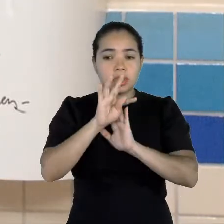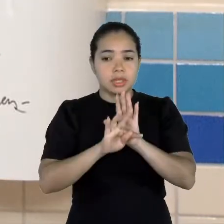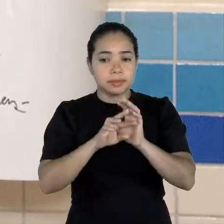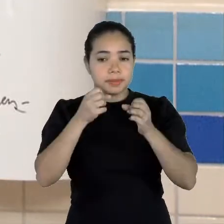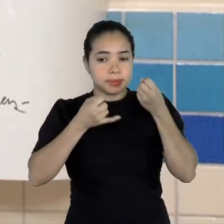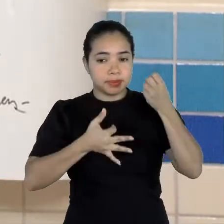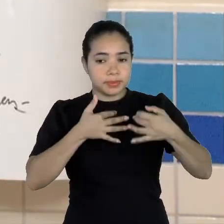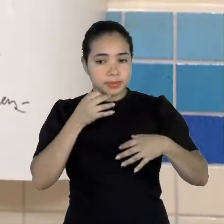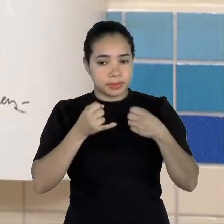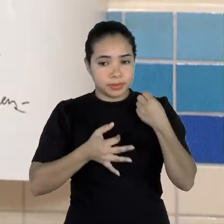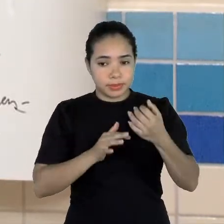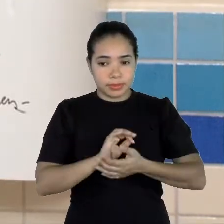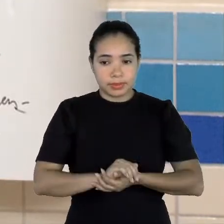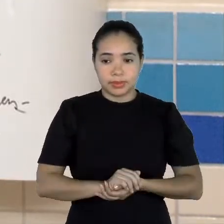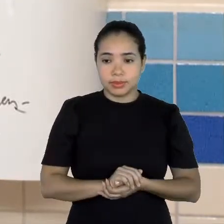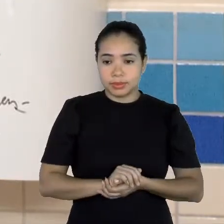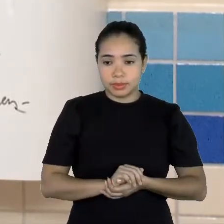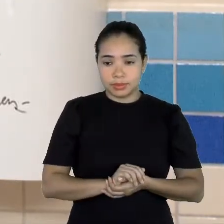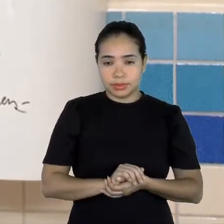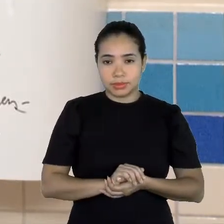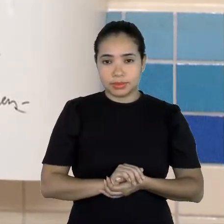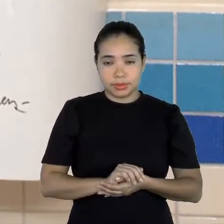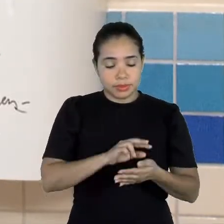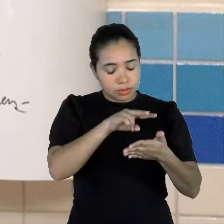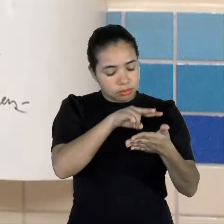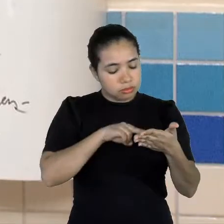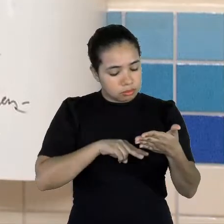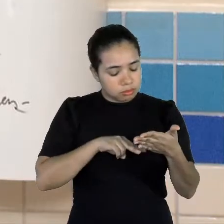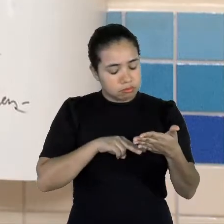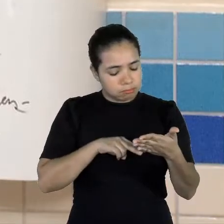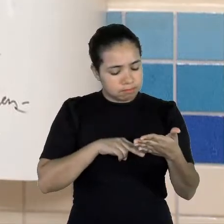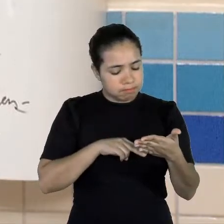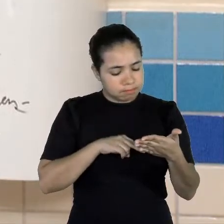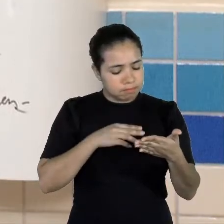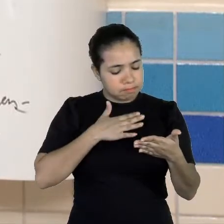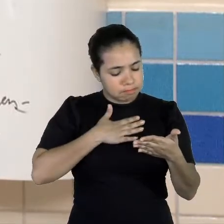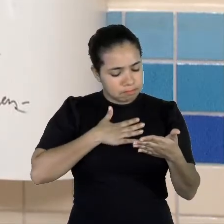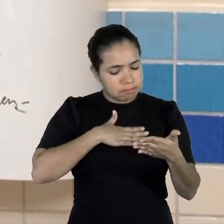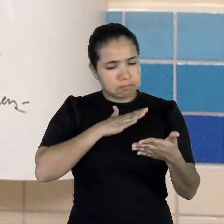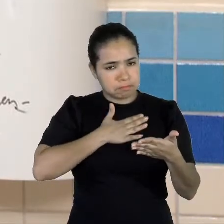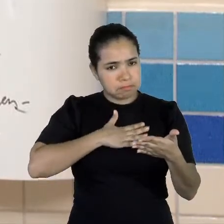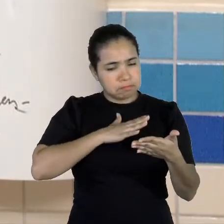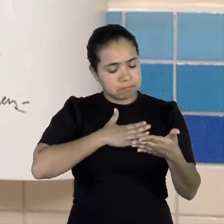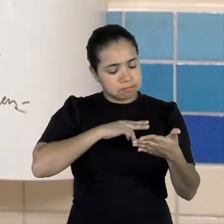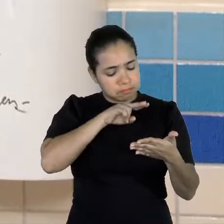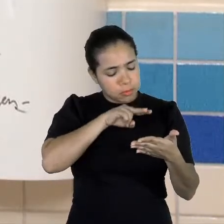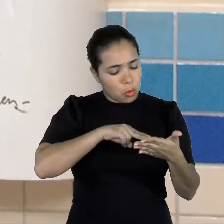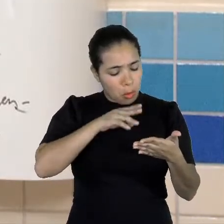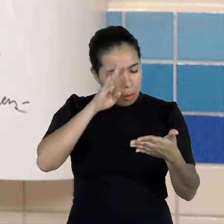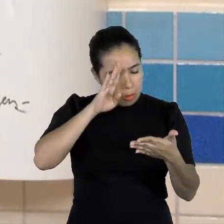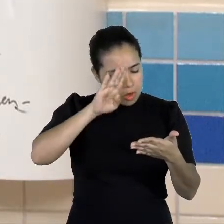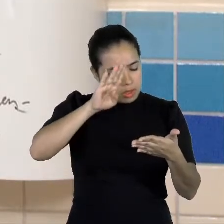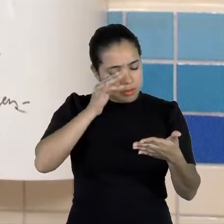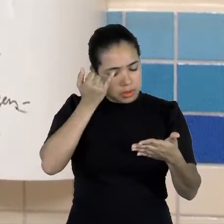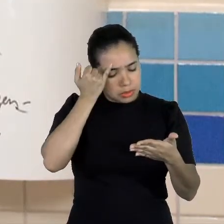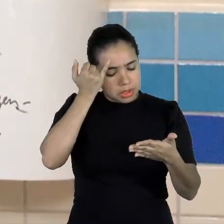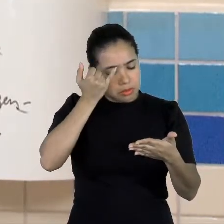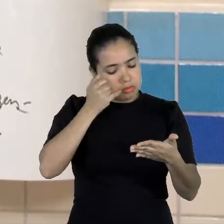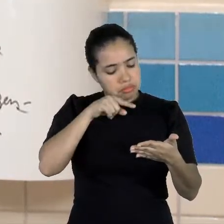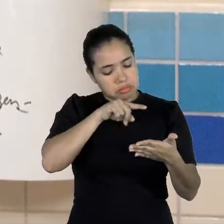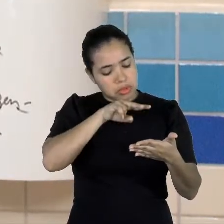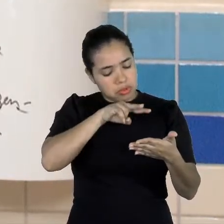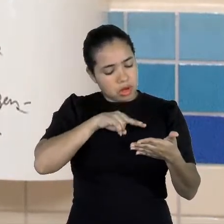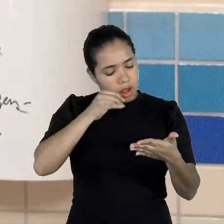livro trata. Faça uma leitura lenta para descobrir a ideia-chave, qual é a ideia principal ou tópico de